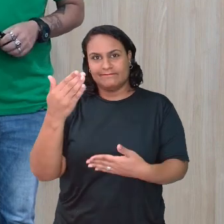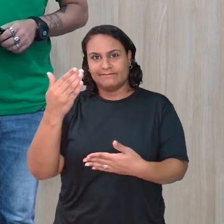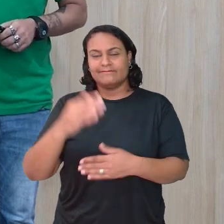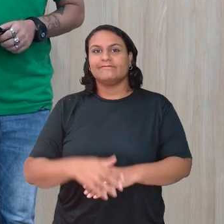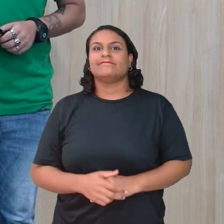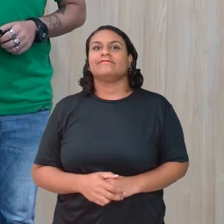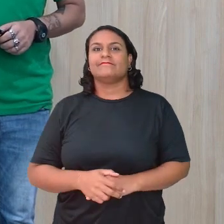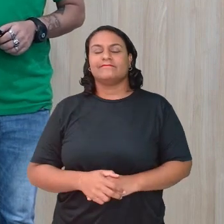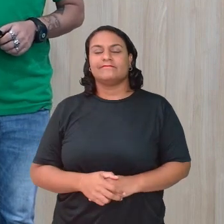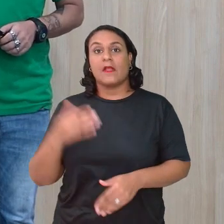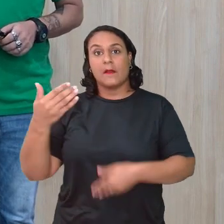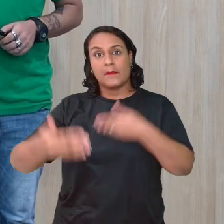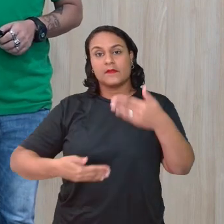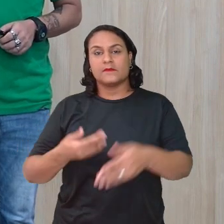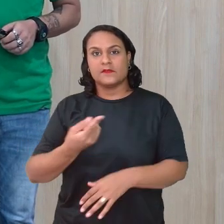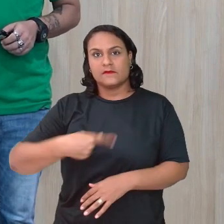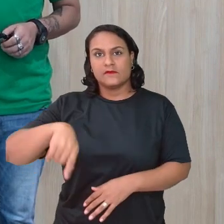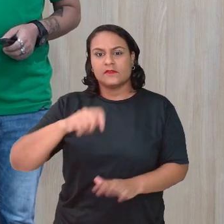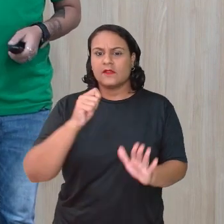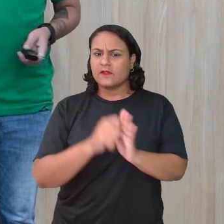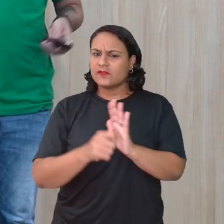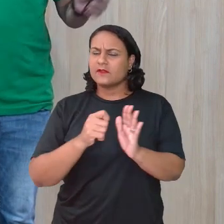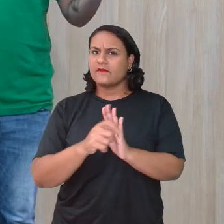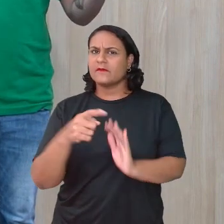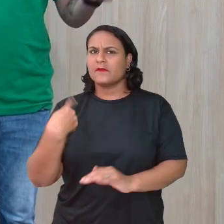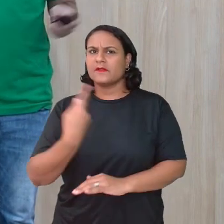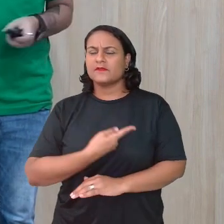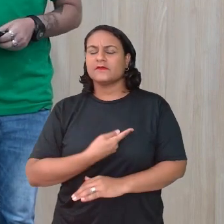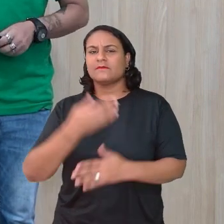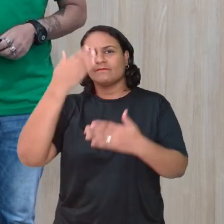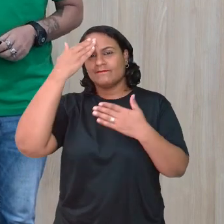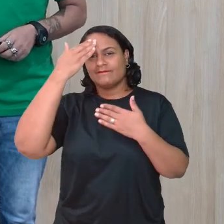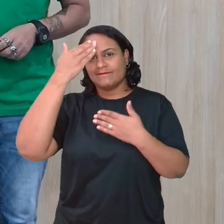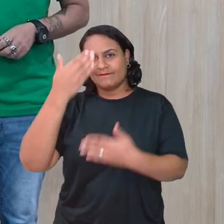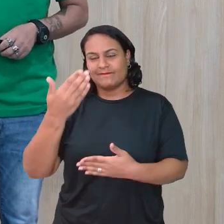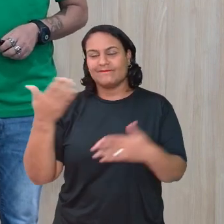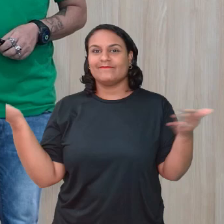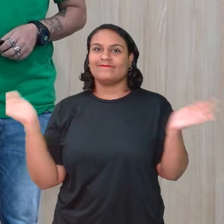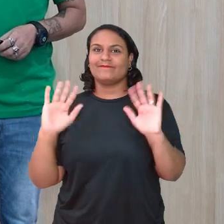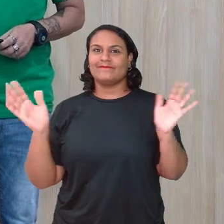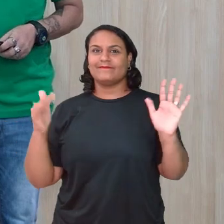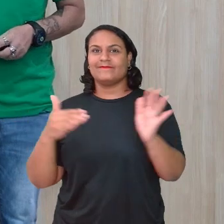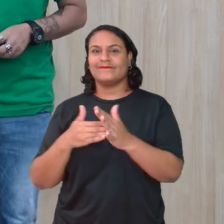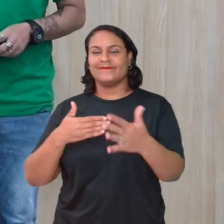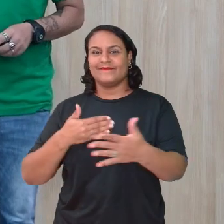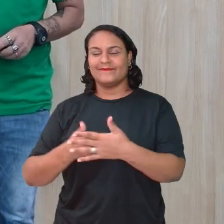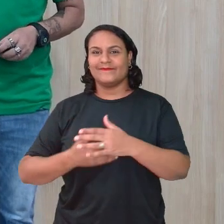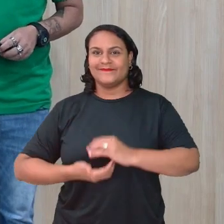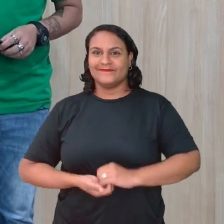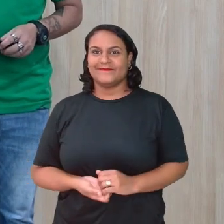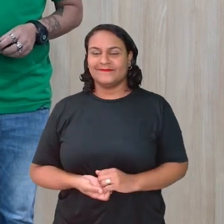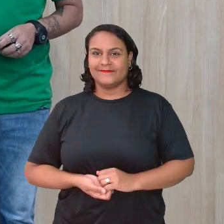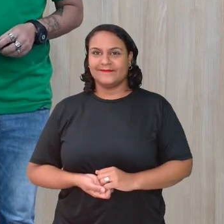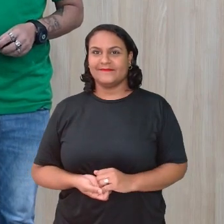aí a sua participação, escreve pra gente. Muitíssimo obrigado, tchau, tchau e até a próxima.